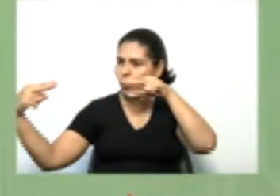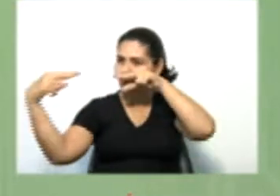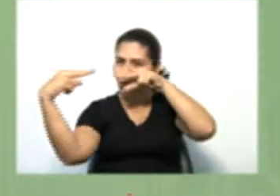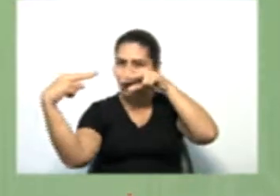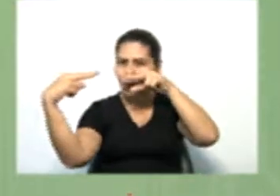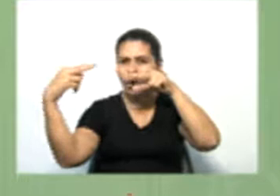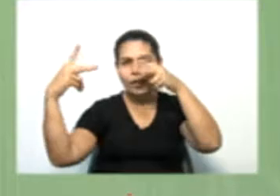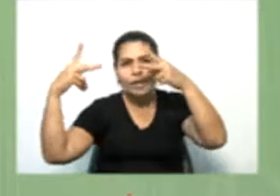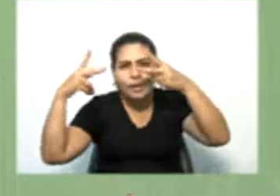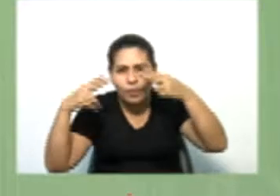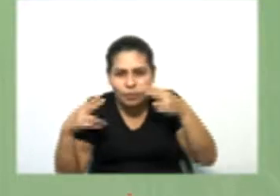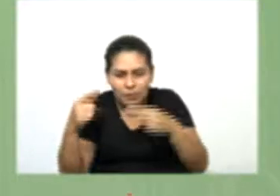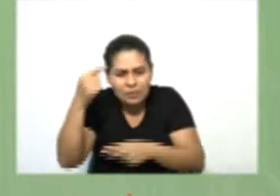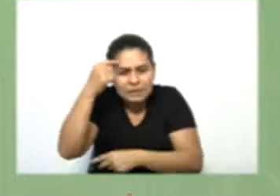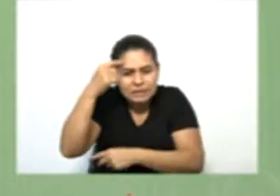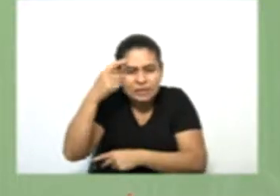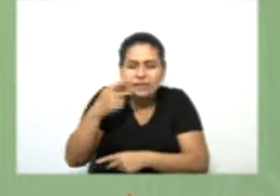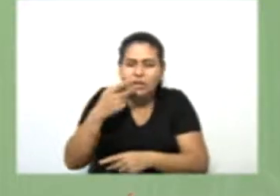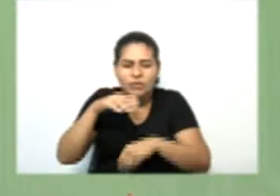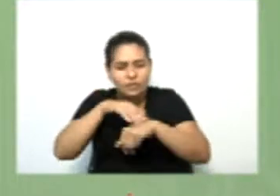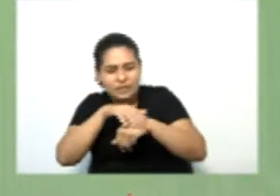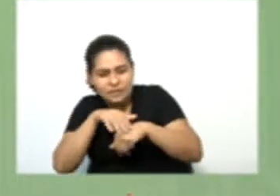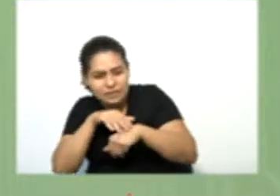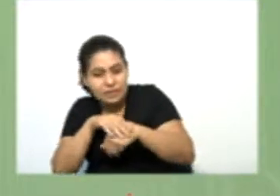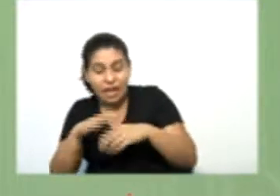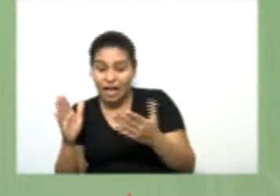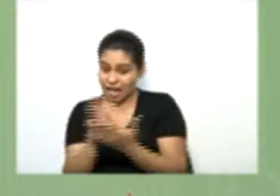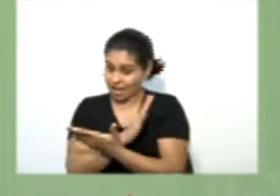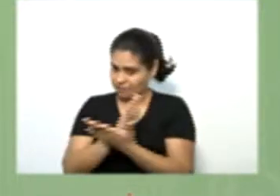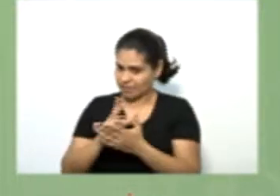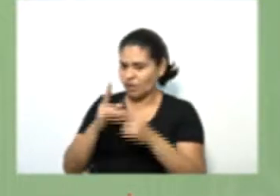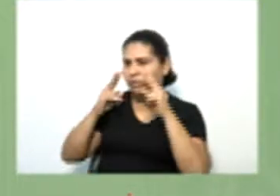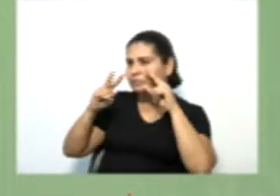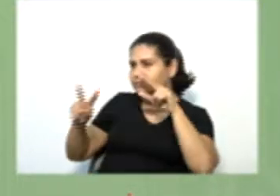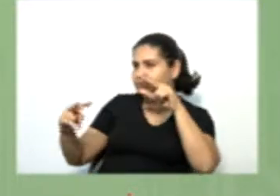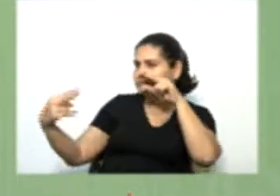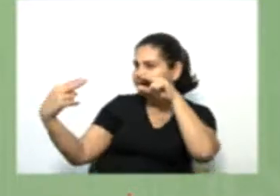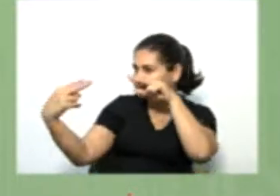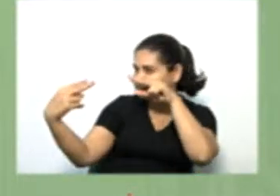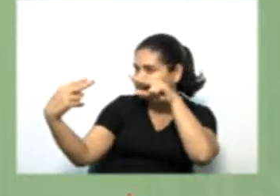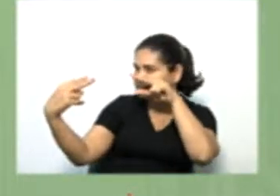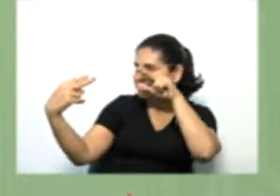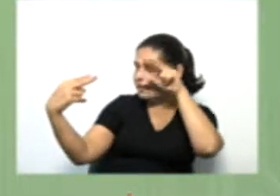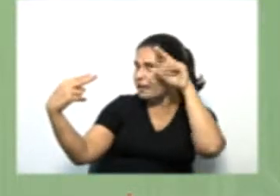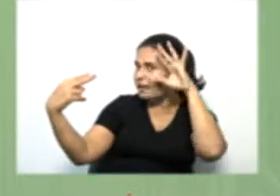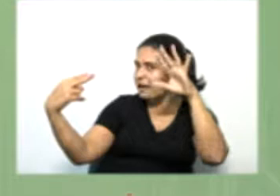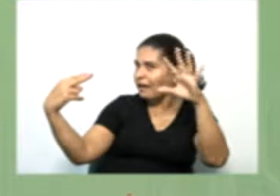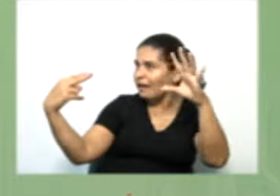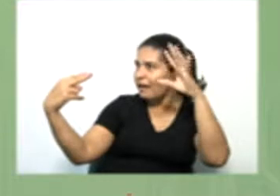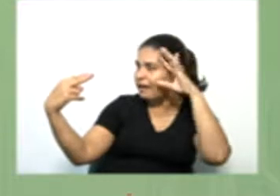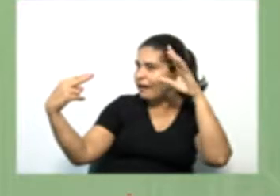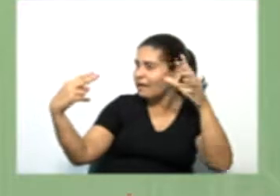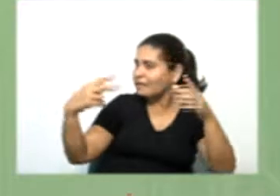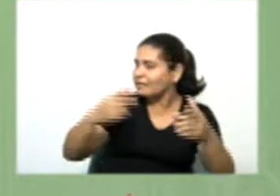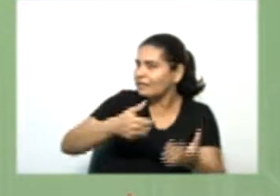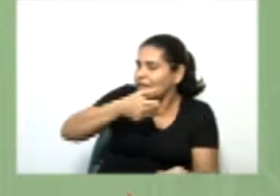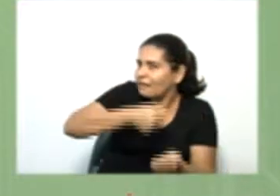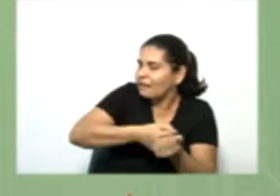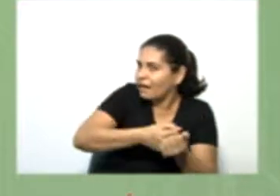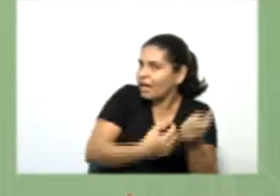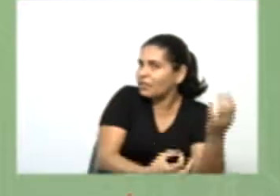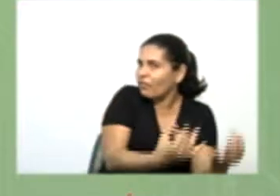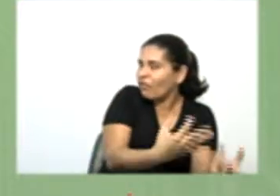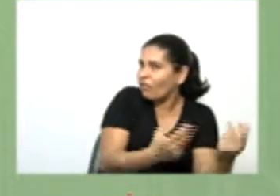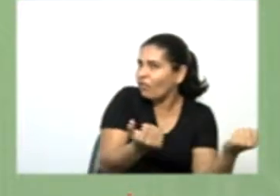está pensando na fala dele. Porque tem pessoas que estão até olhando para o outro, mas está pensando se deixou a panela em